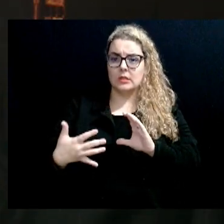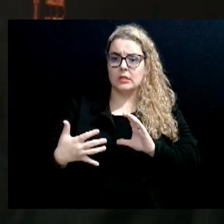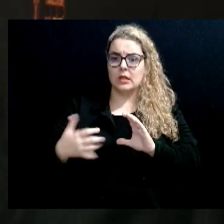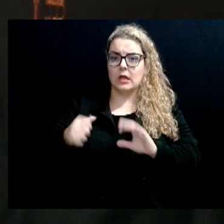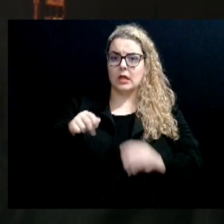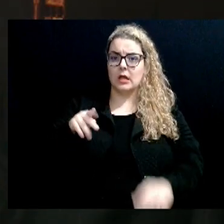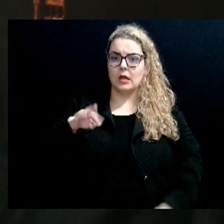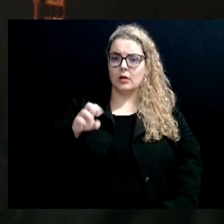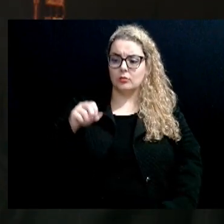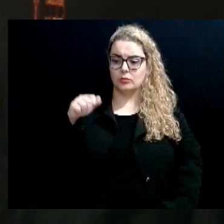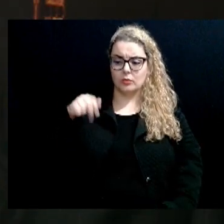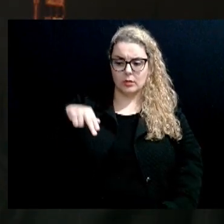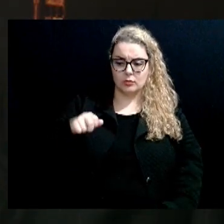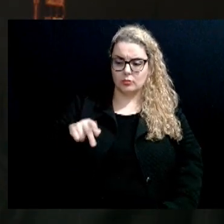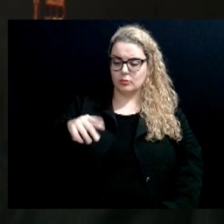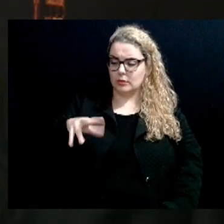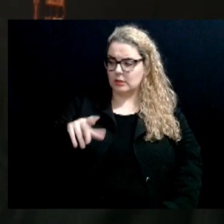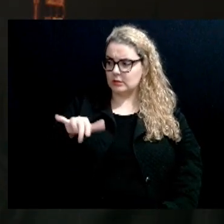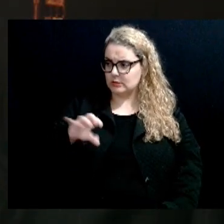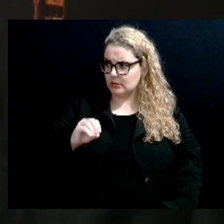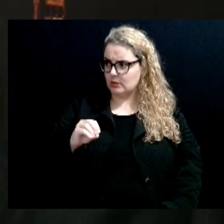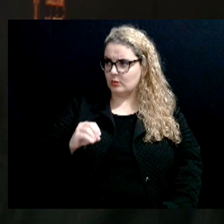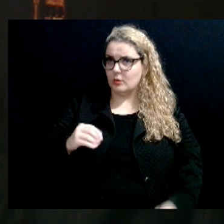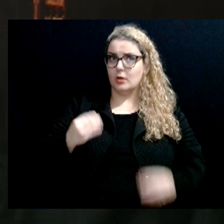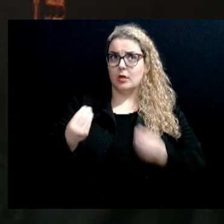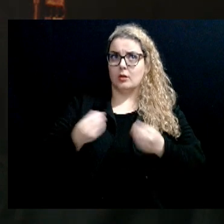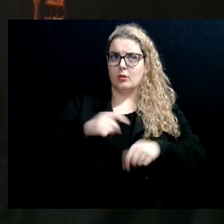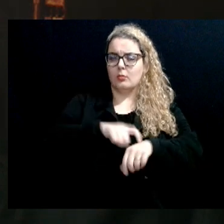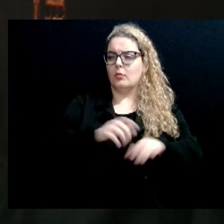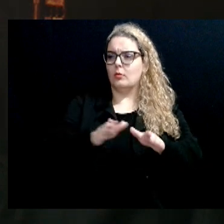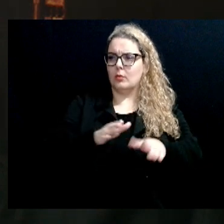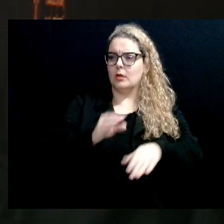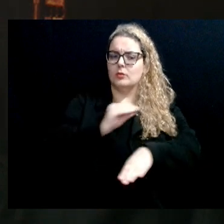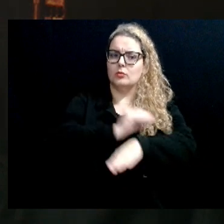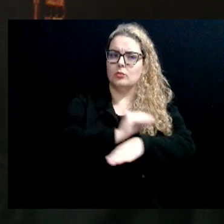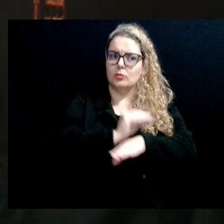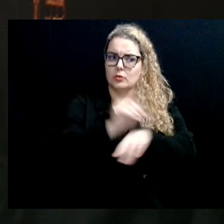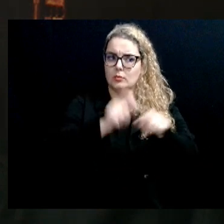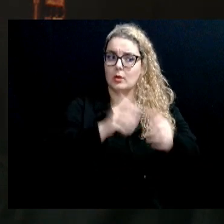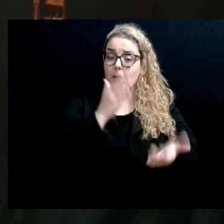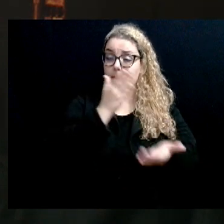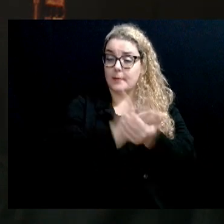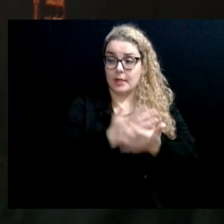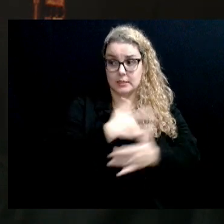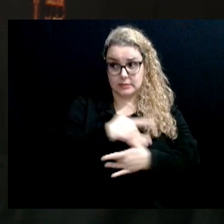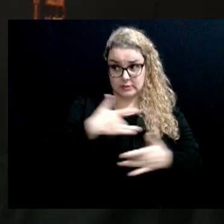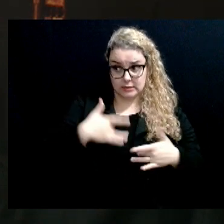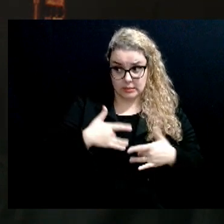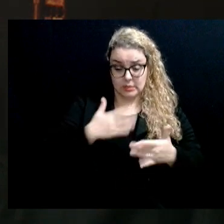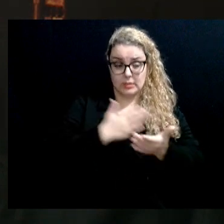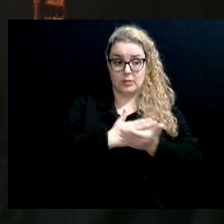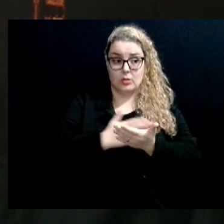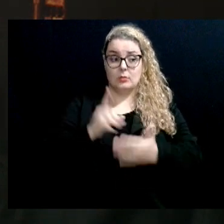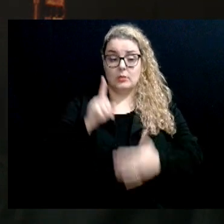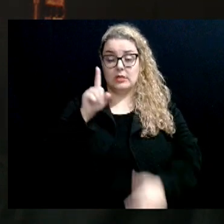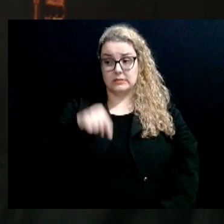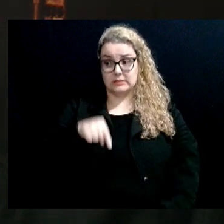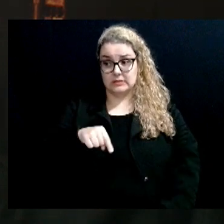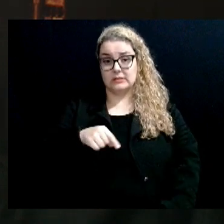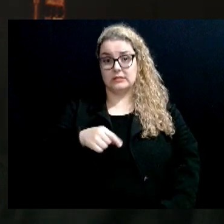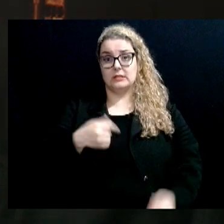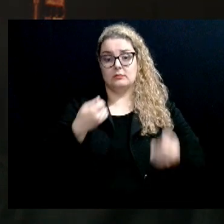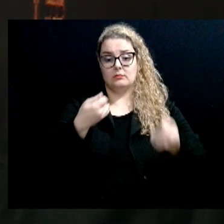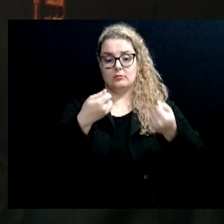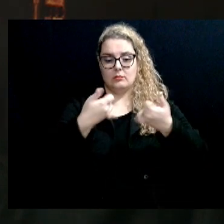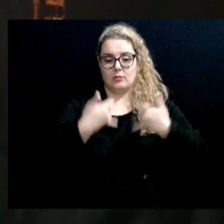momento o cuidado com o outro, ele deixa de ser saudável e passa a se tornar um abandono de si mesmo a